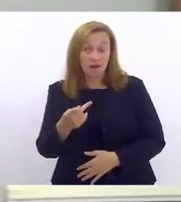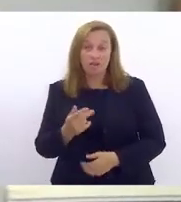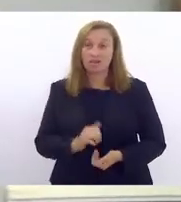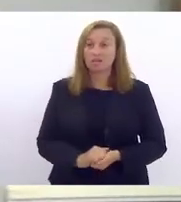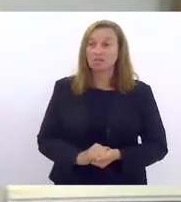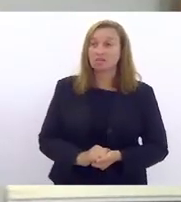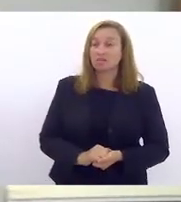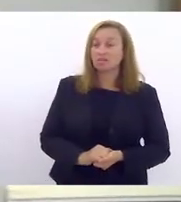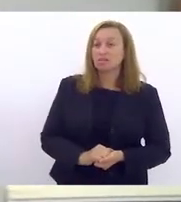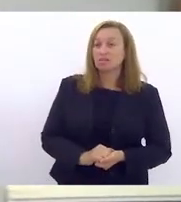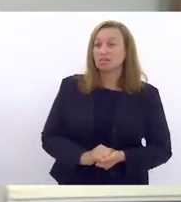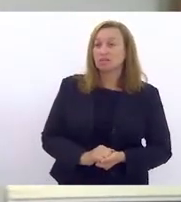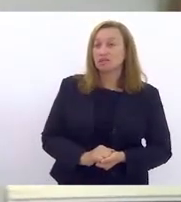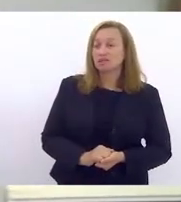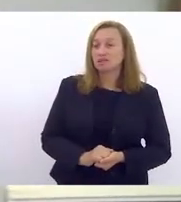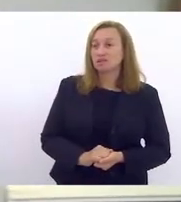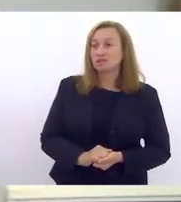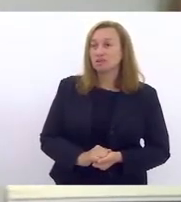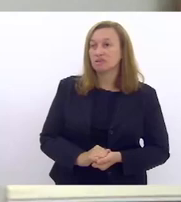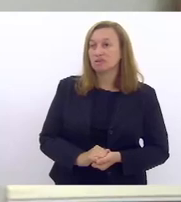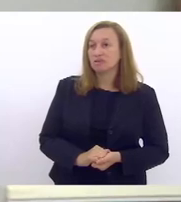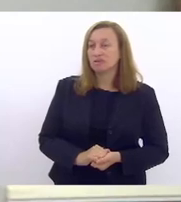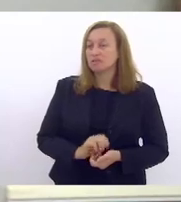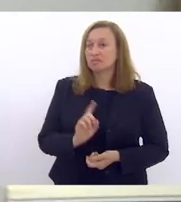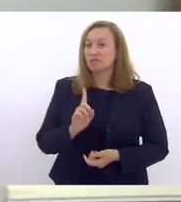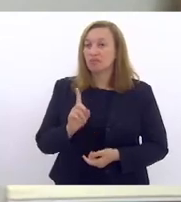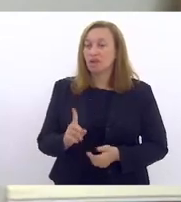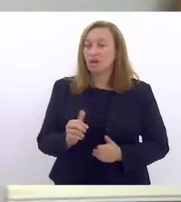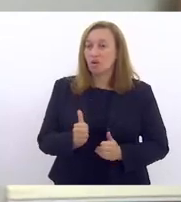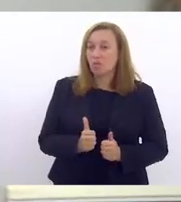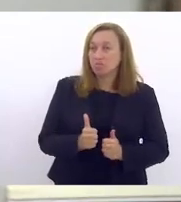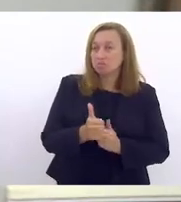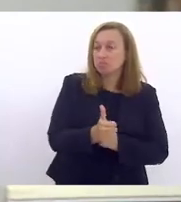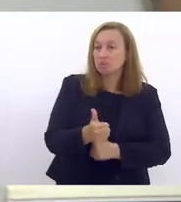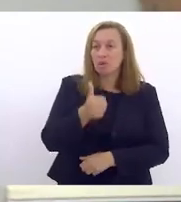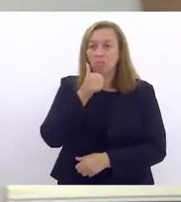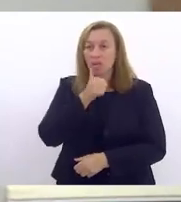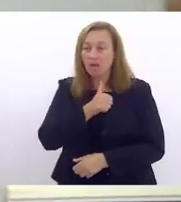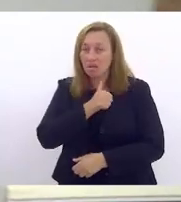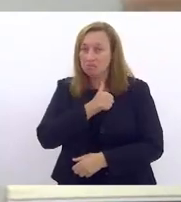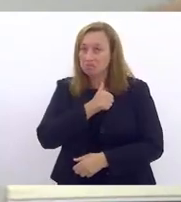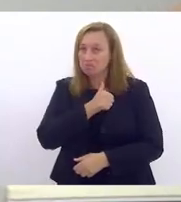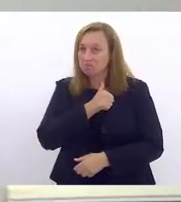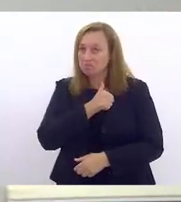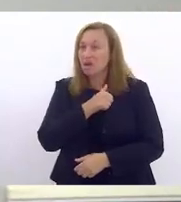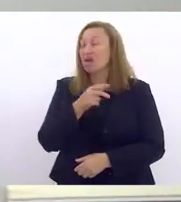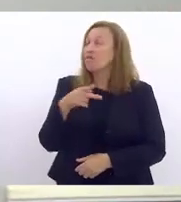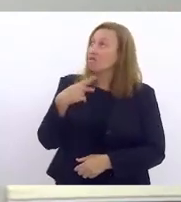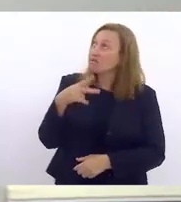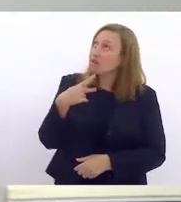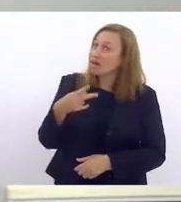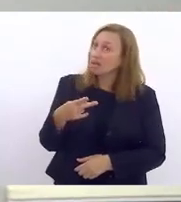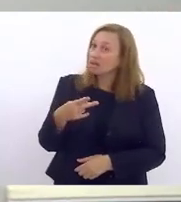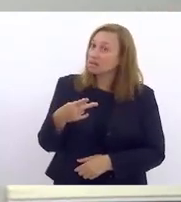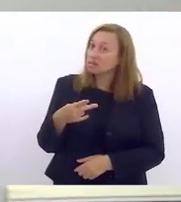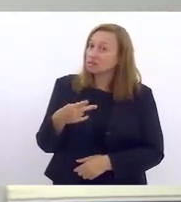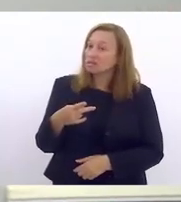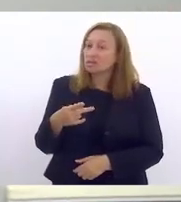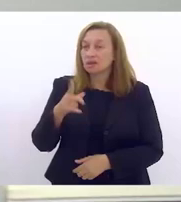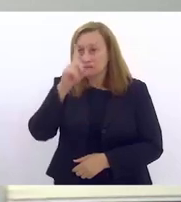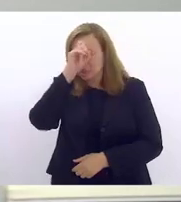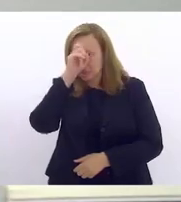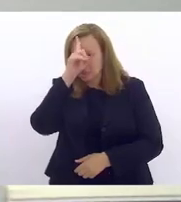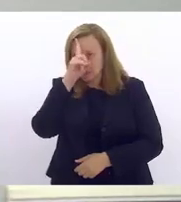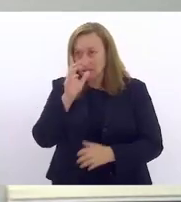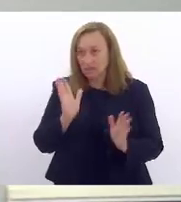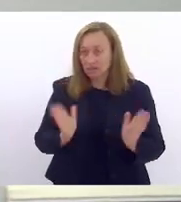é mais o protagonismo da mulher. Né? A gente fala que a maternidade agora